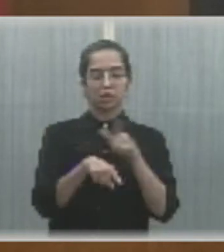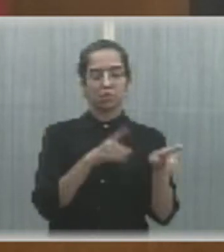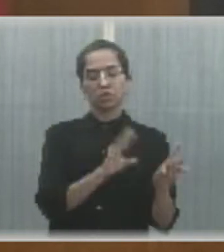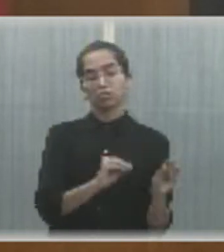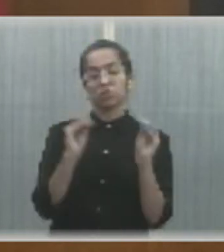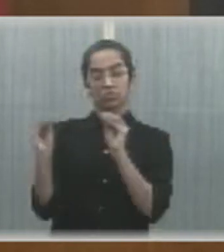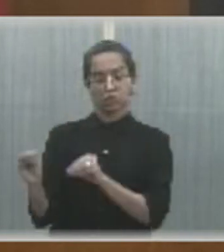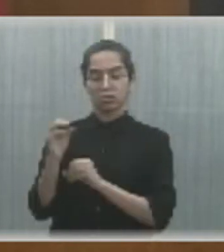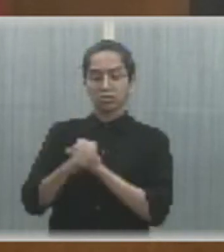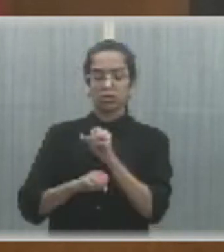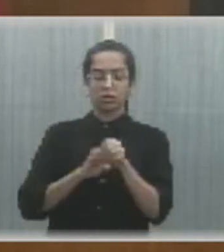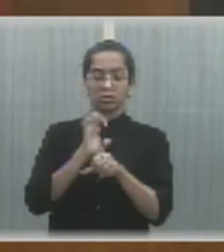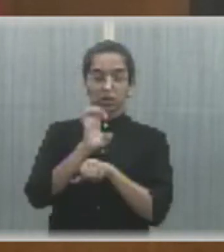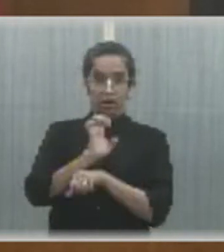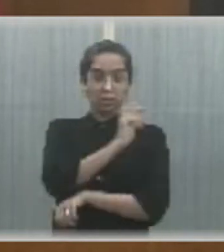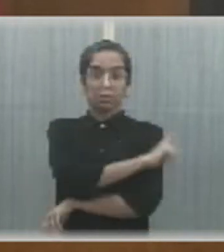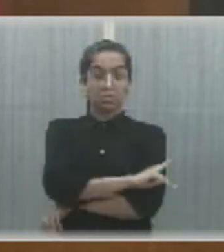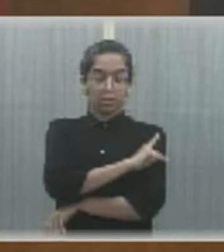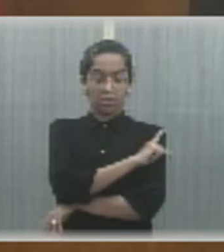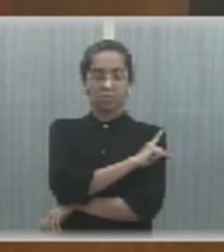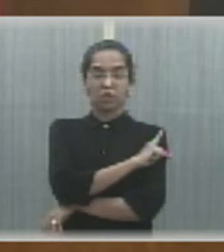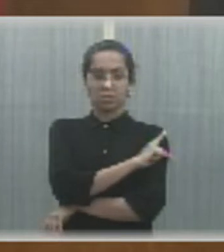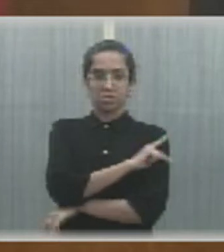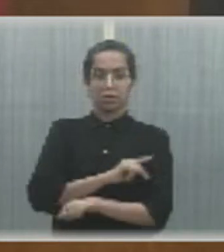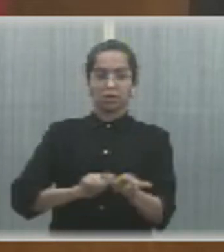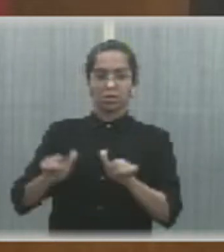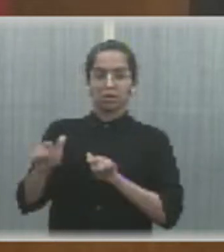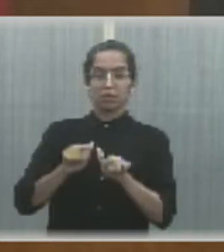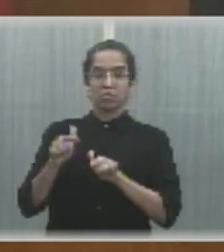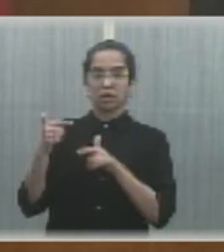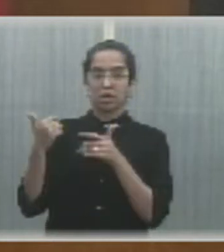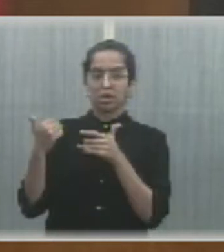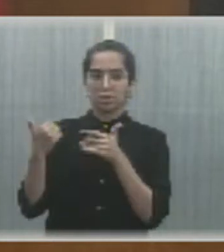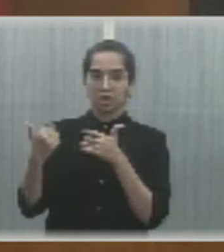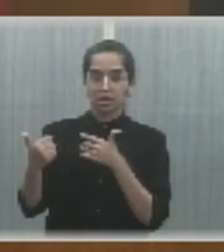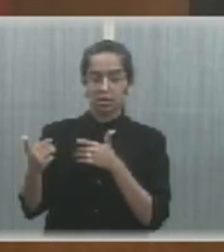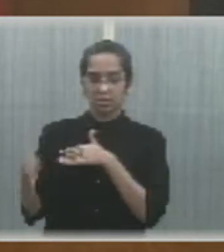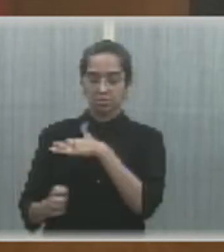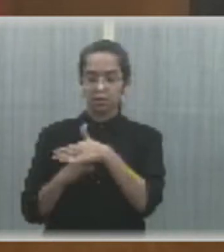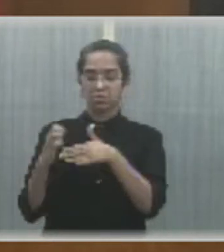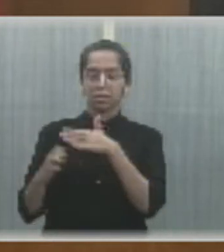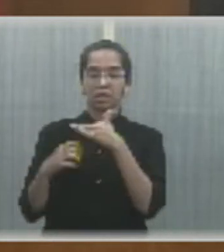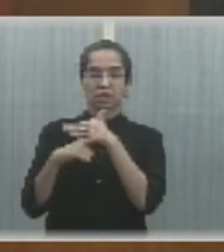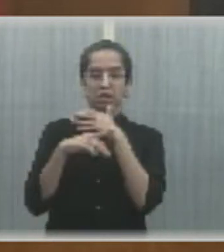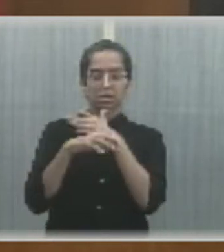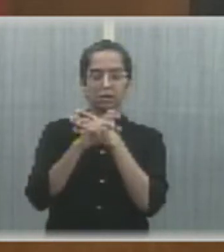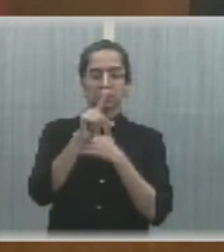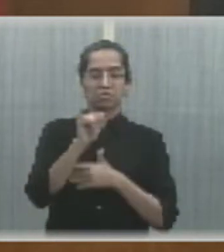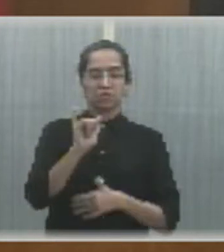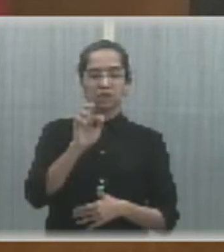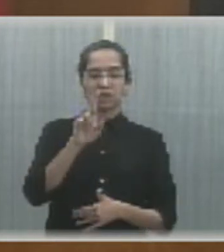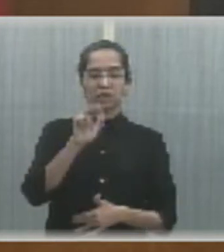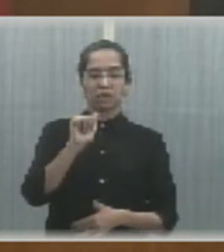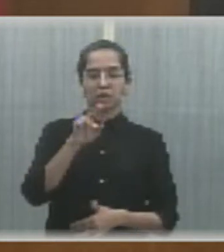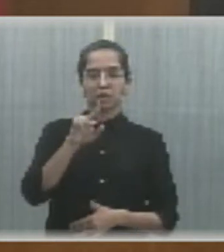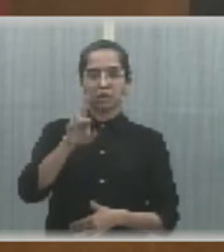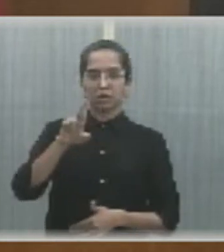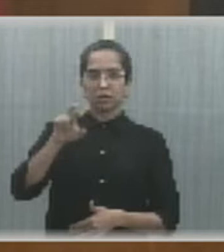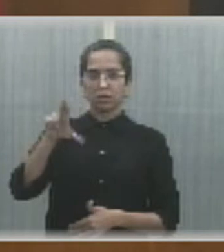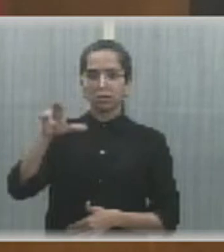do Piauí para trabalhar na ANCAR, no escritório regional de Piracuruca, até 71. 71 foi